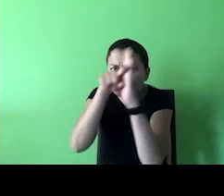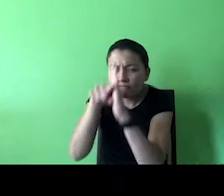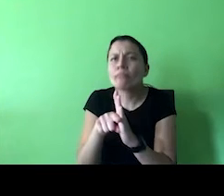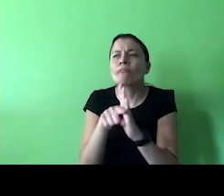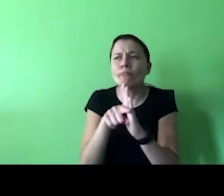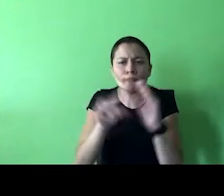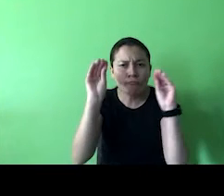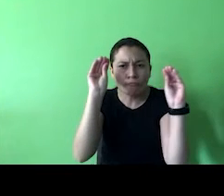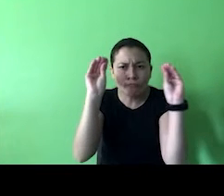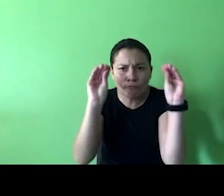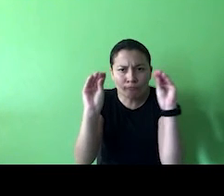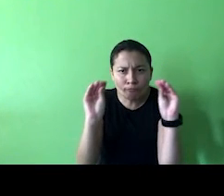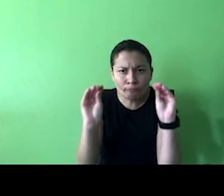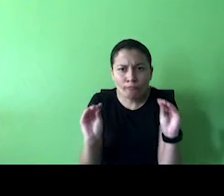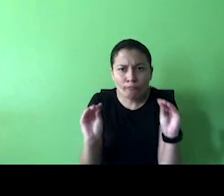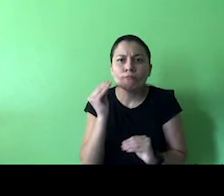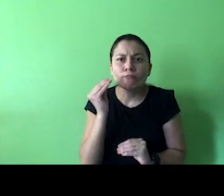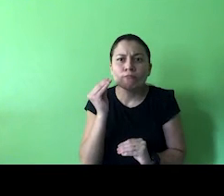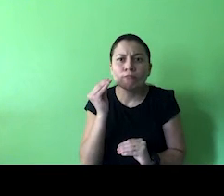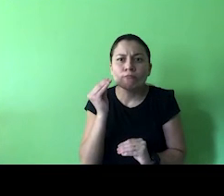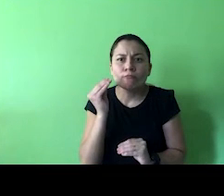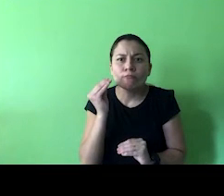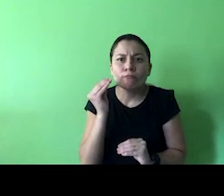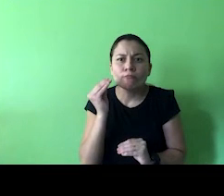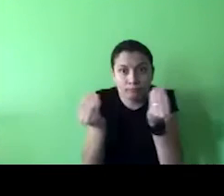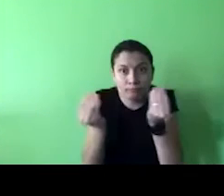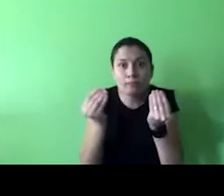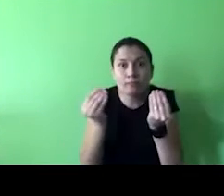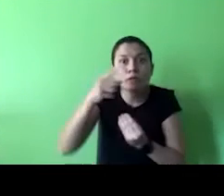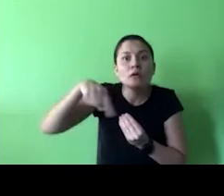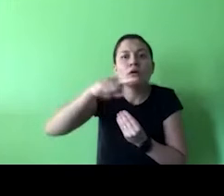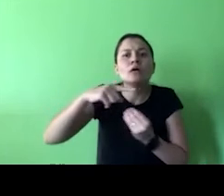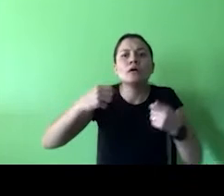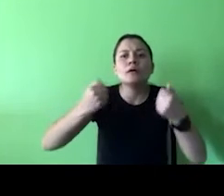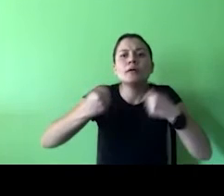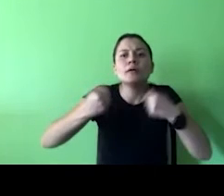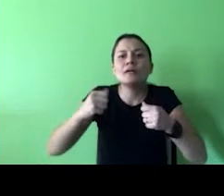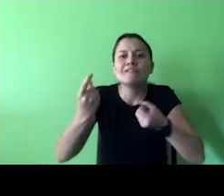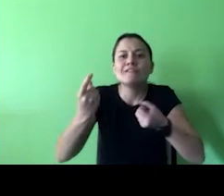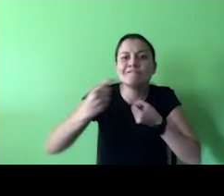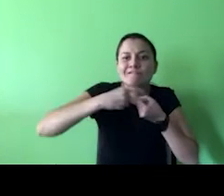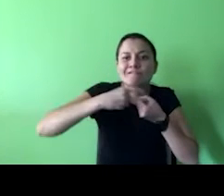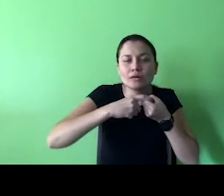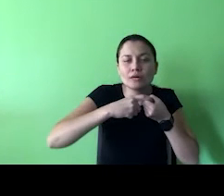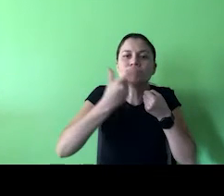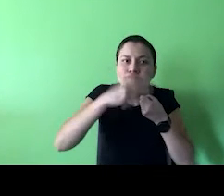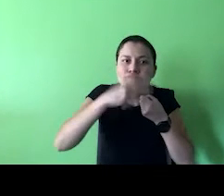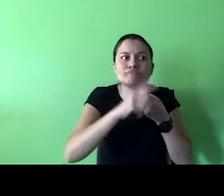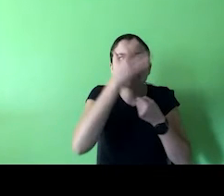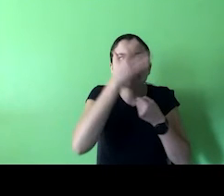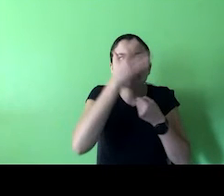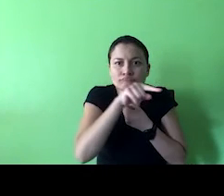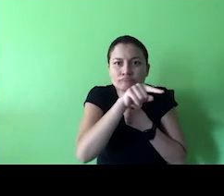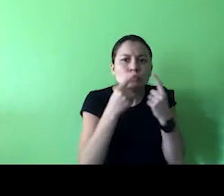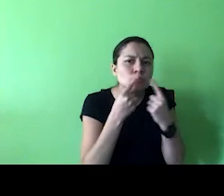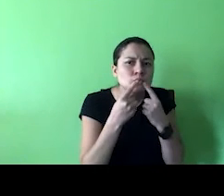ideação, a gente prototipou, até o momento que a gente precisa voltar para conversar com essas pessoas para